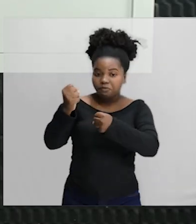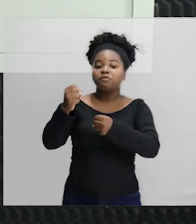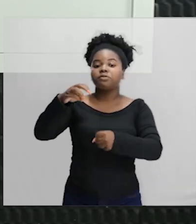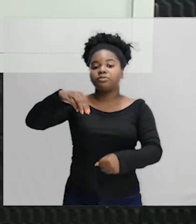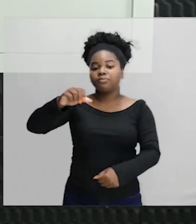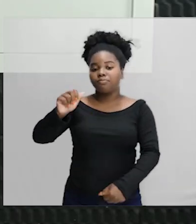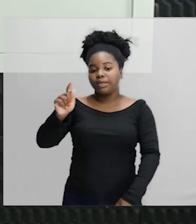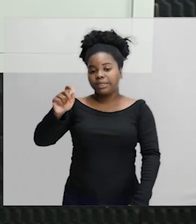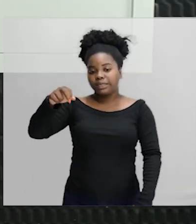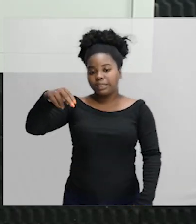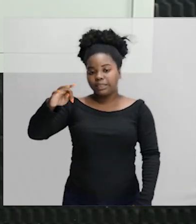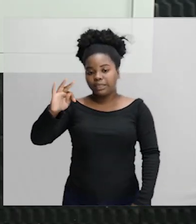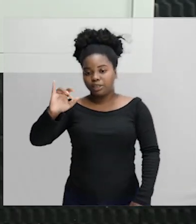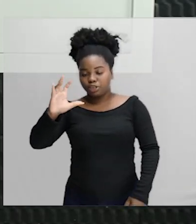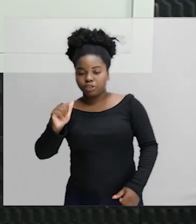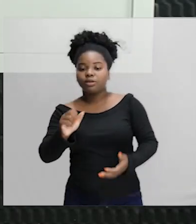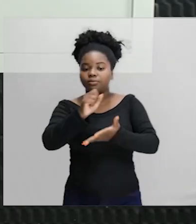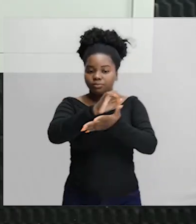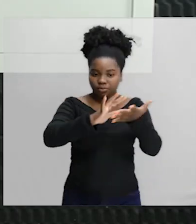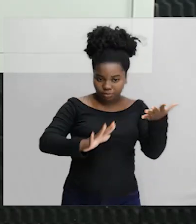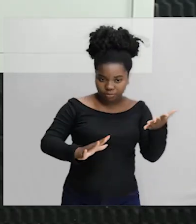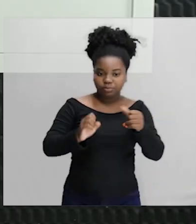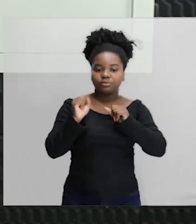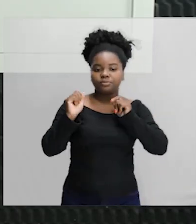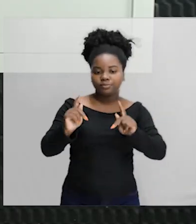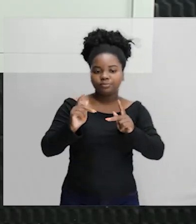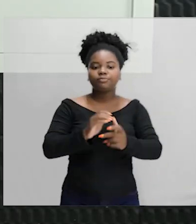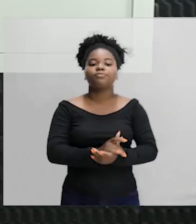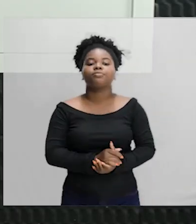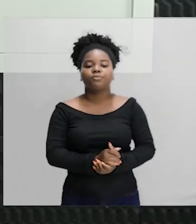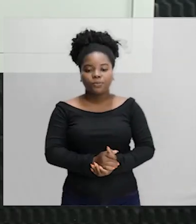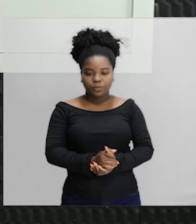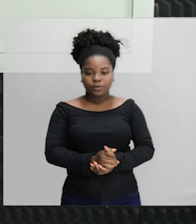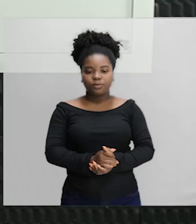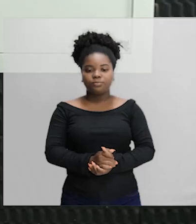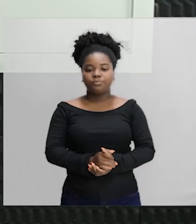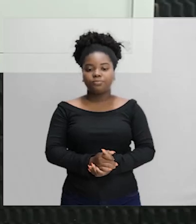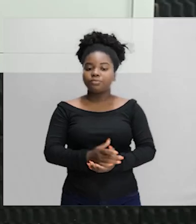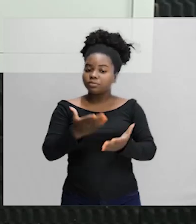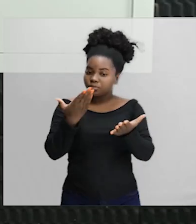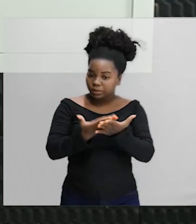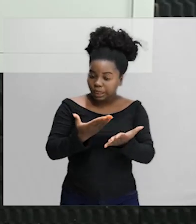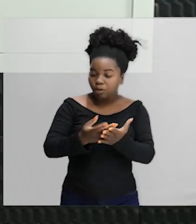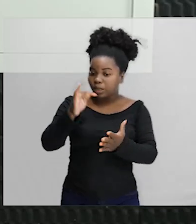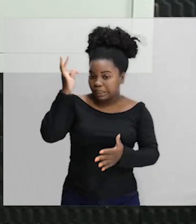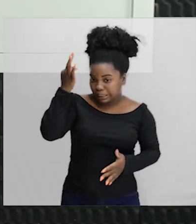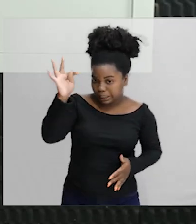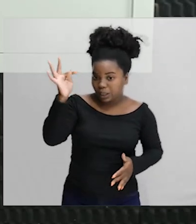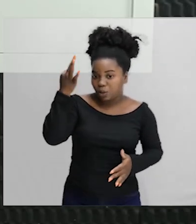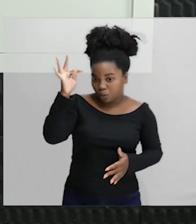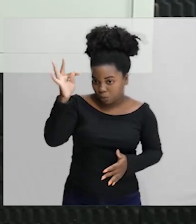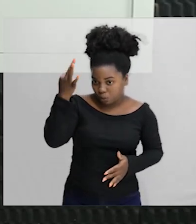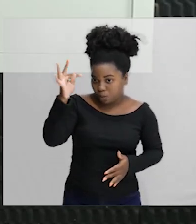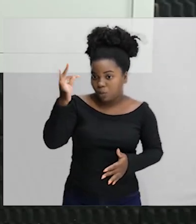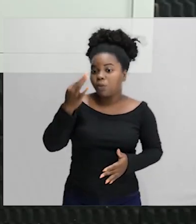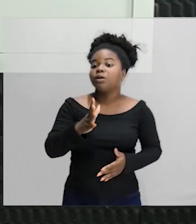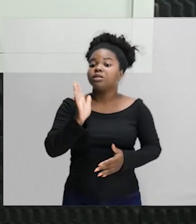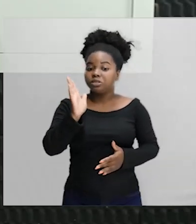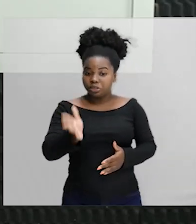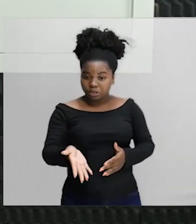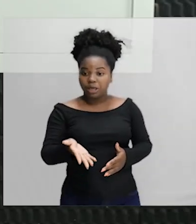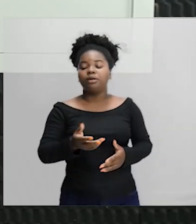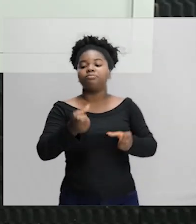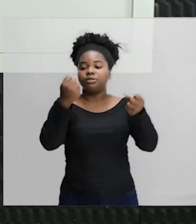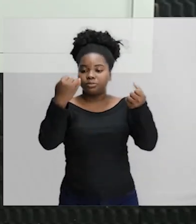de exercícios aí sobre força magnética, tá ok? A aula de força magnética já foi exibida,